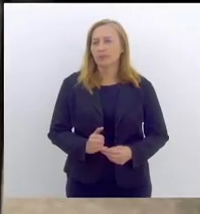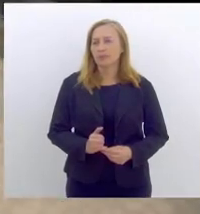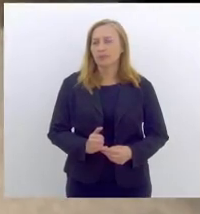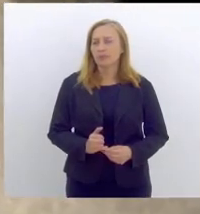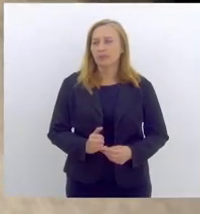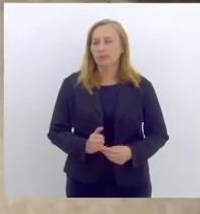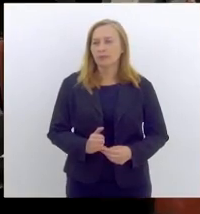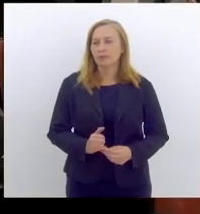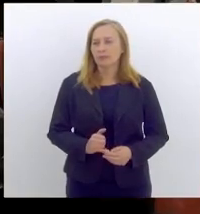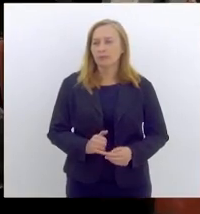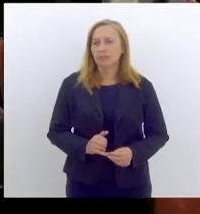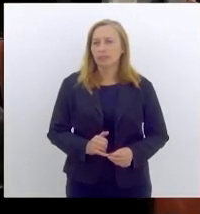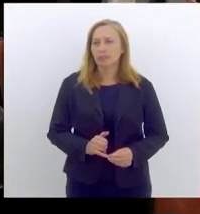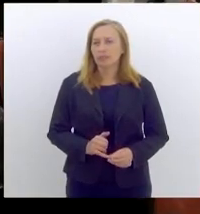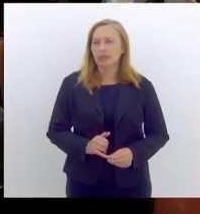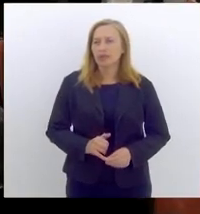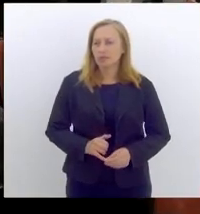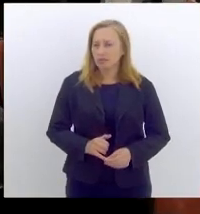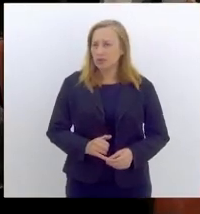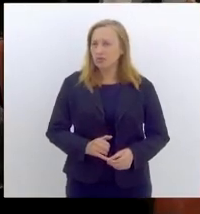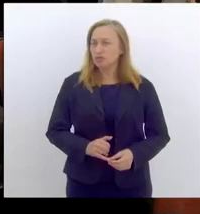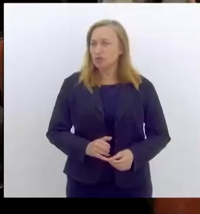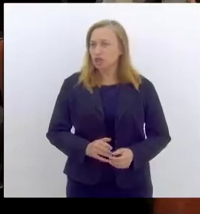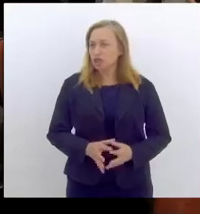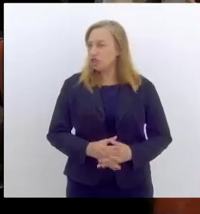deputada Índia Armelau.